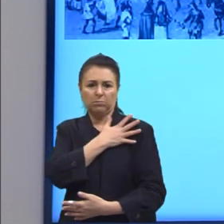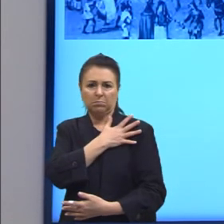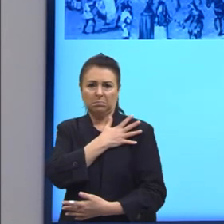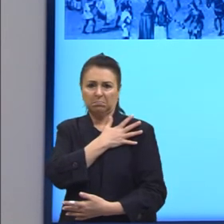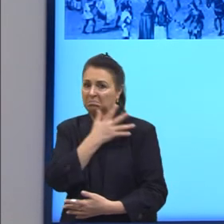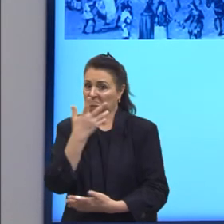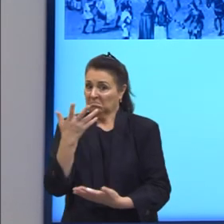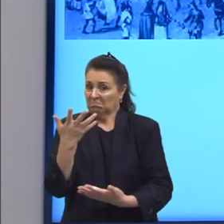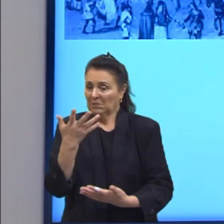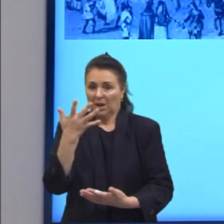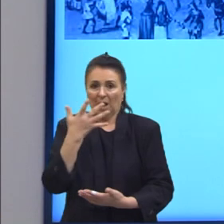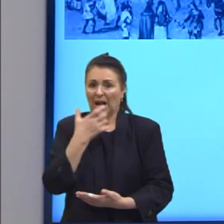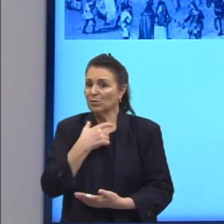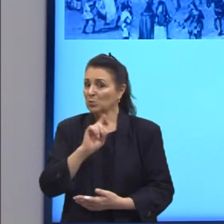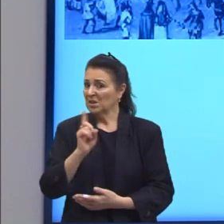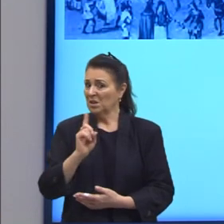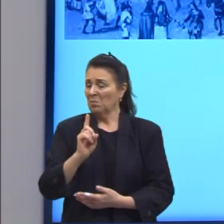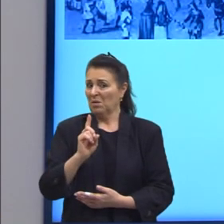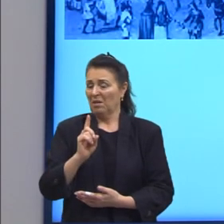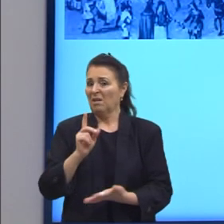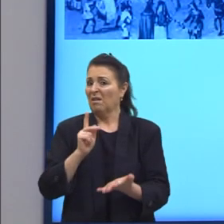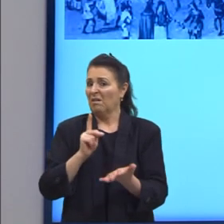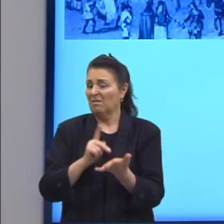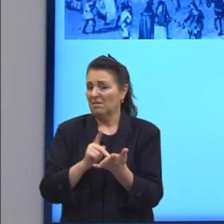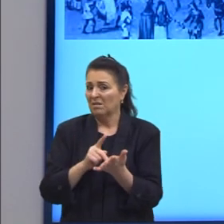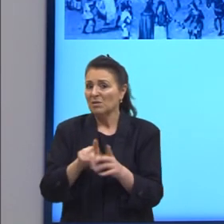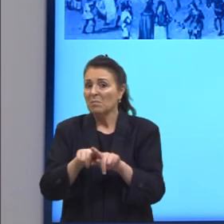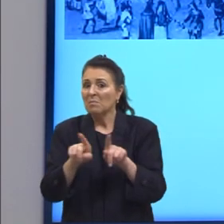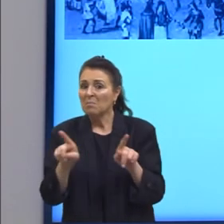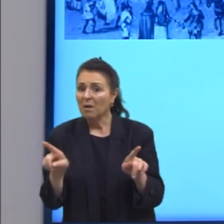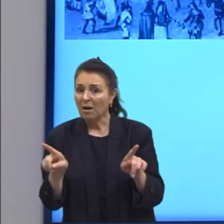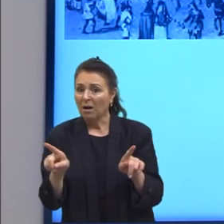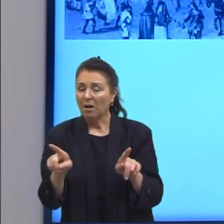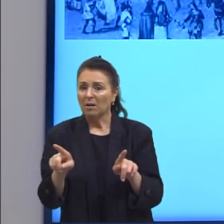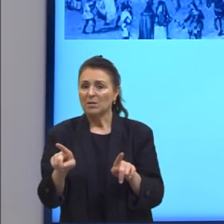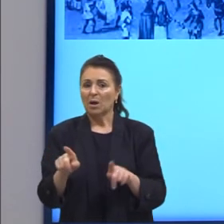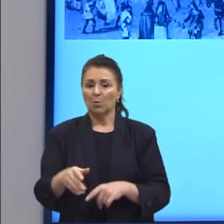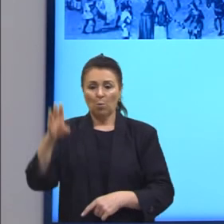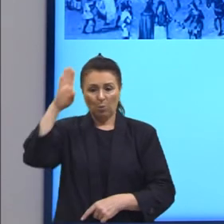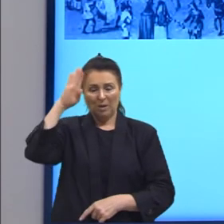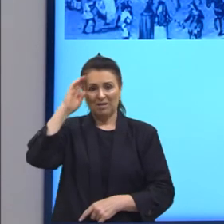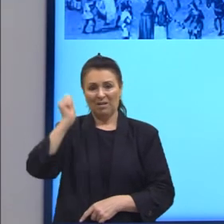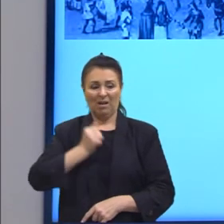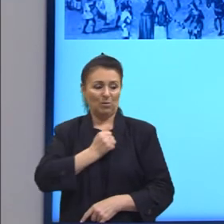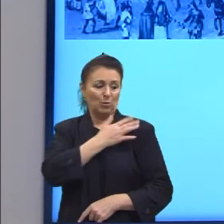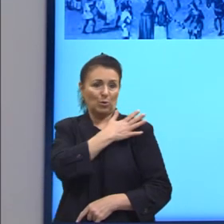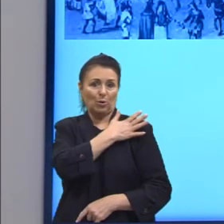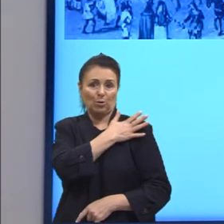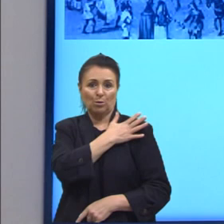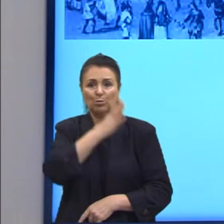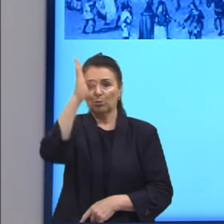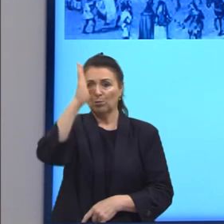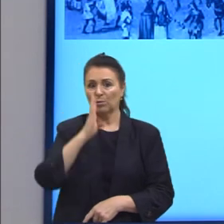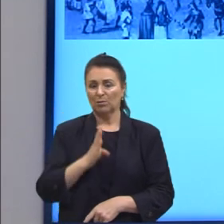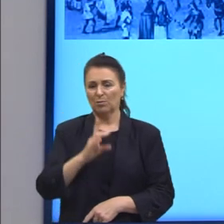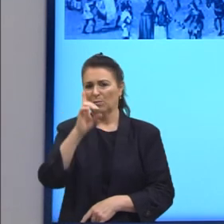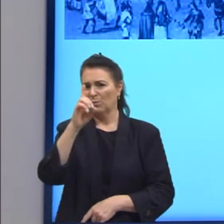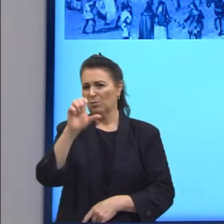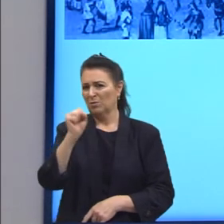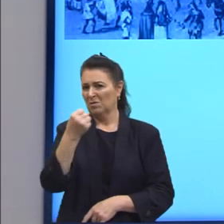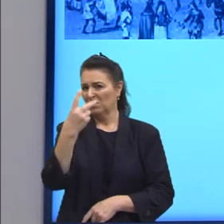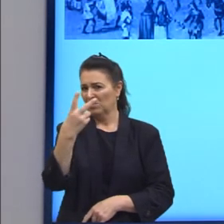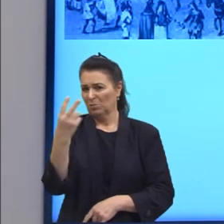provavelmente não se vestiu dessa forma até porque no exército na época pessoas não se vestiam com essas roupas ainda nem 1822